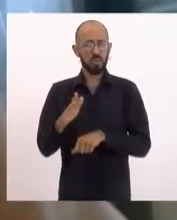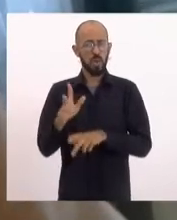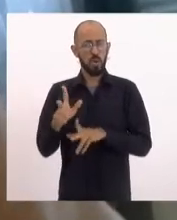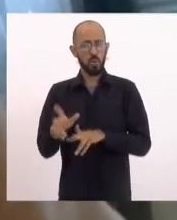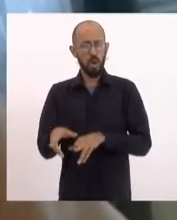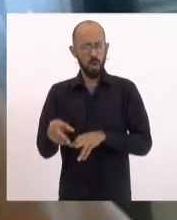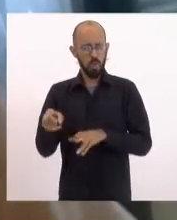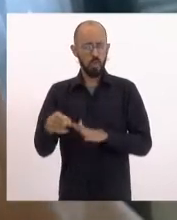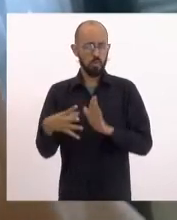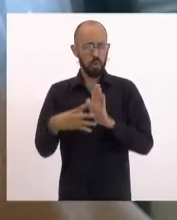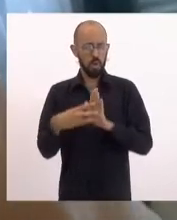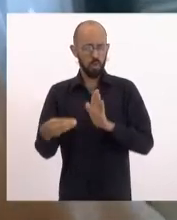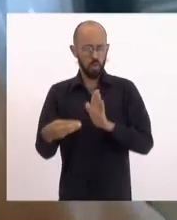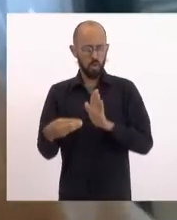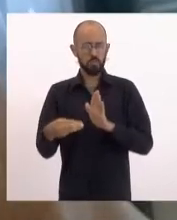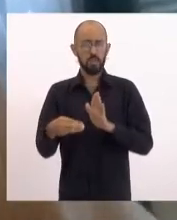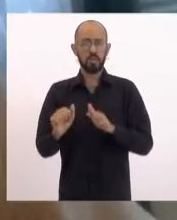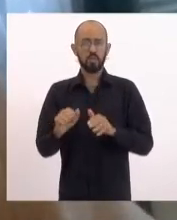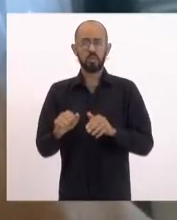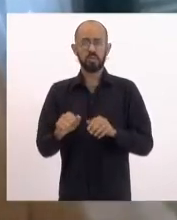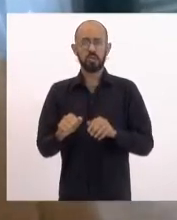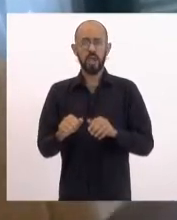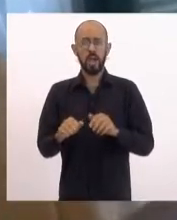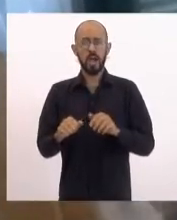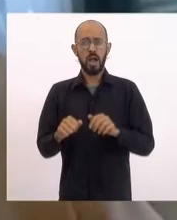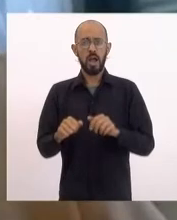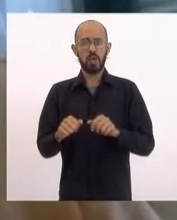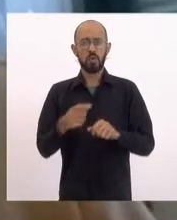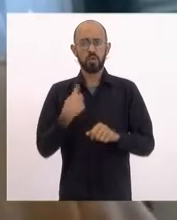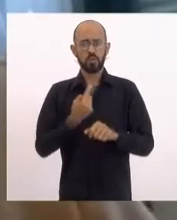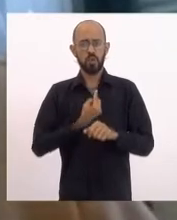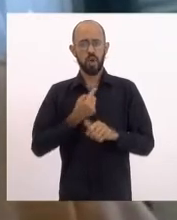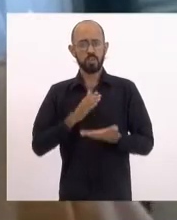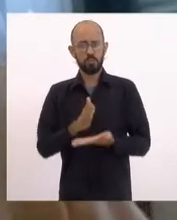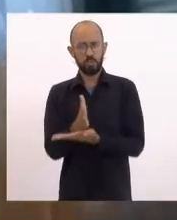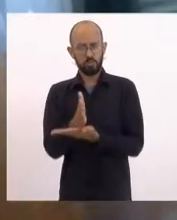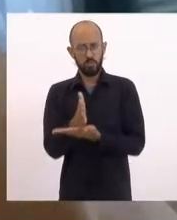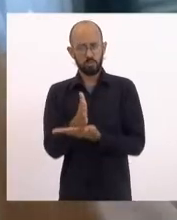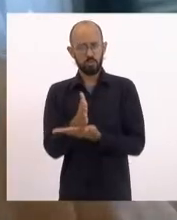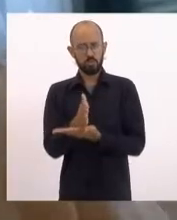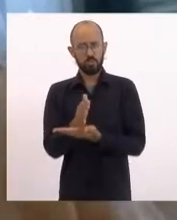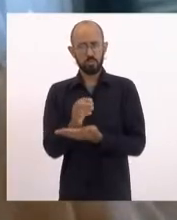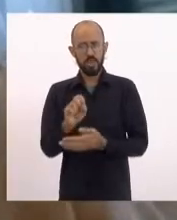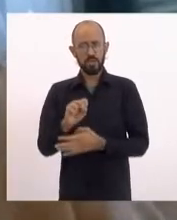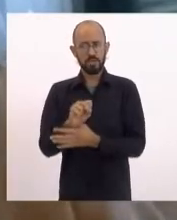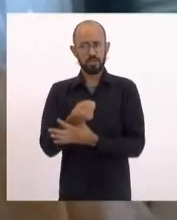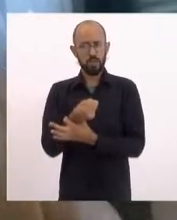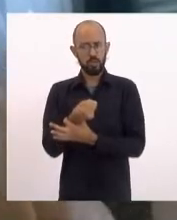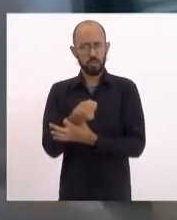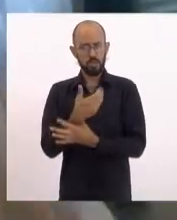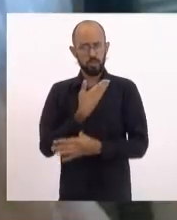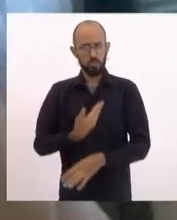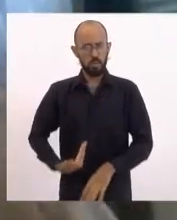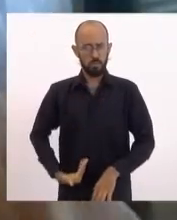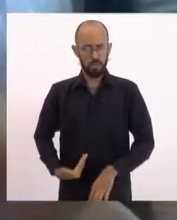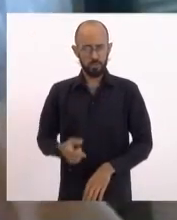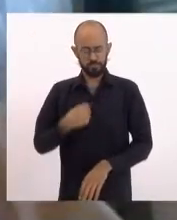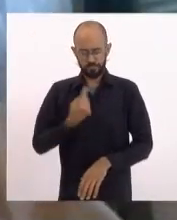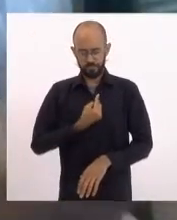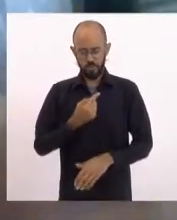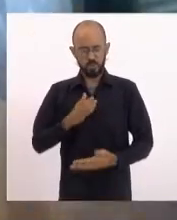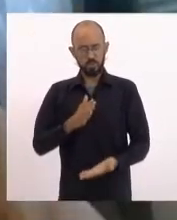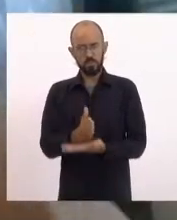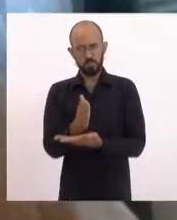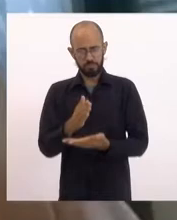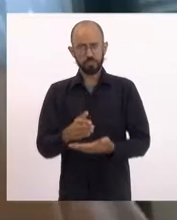aprovou, deputada Tiaju, para a área da segurança pública. Nós todos votamos favoravelmente para aproveitar